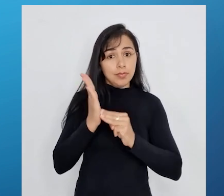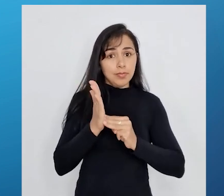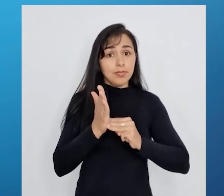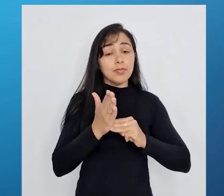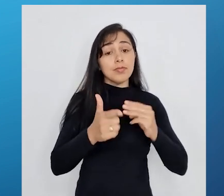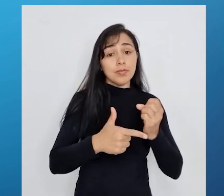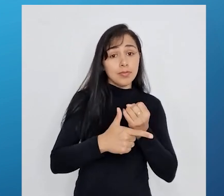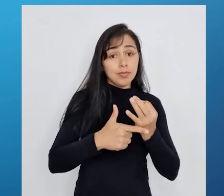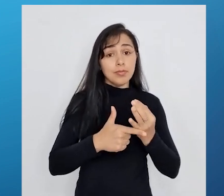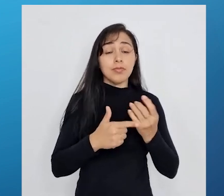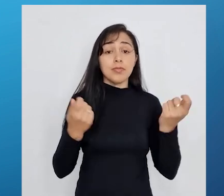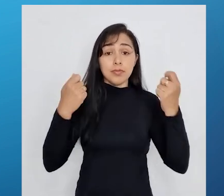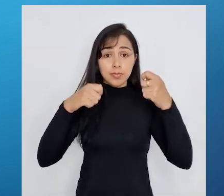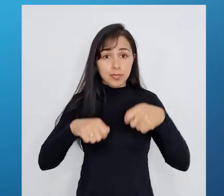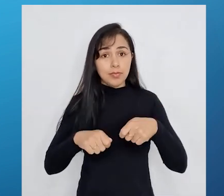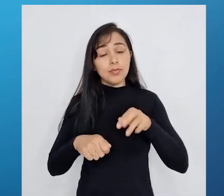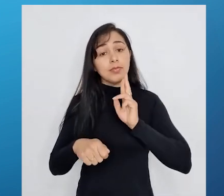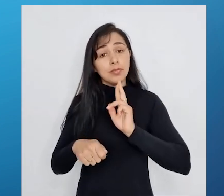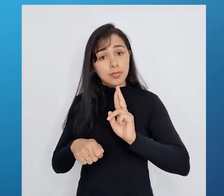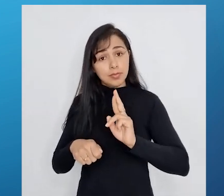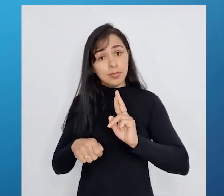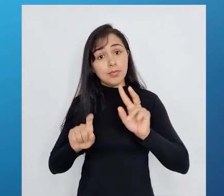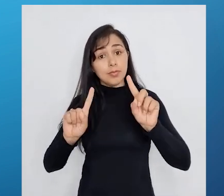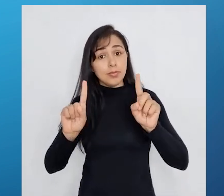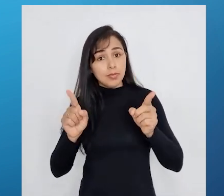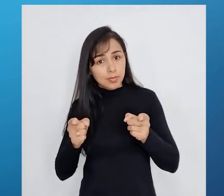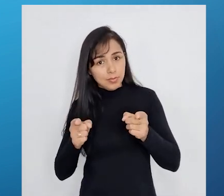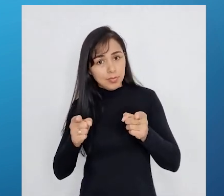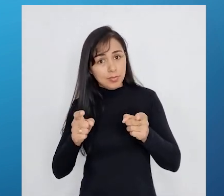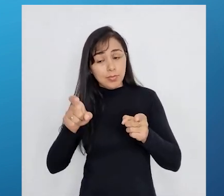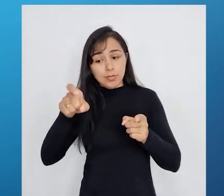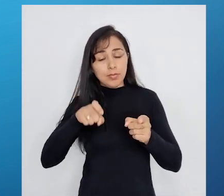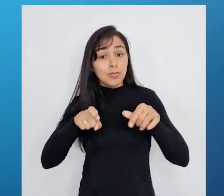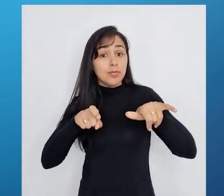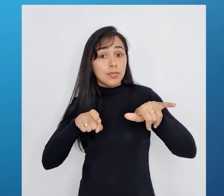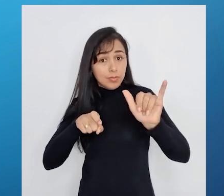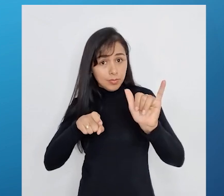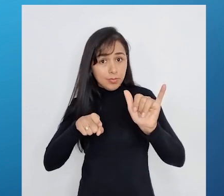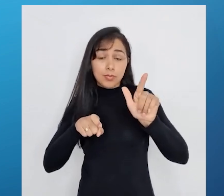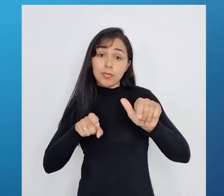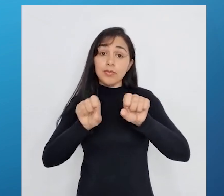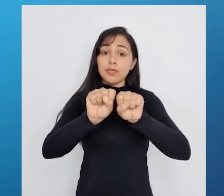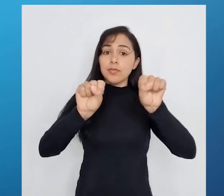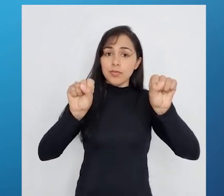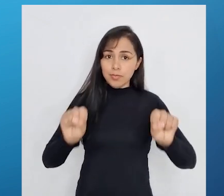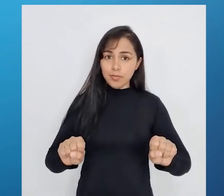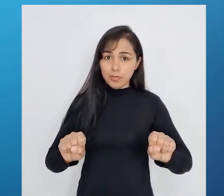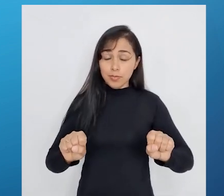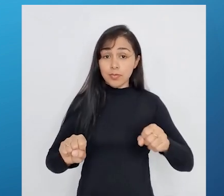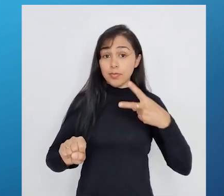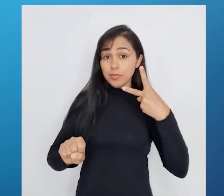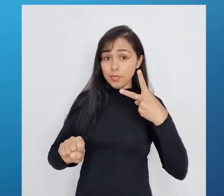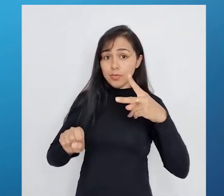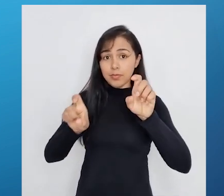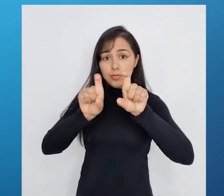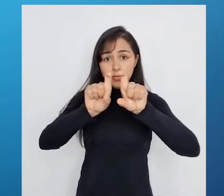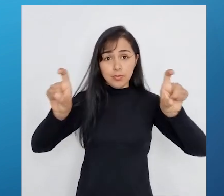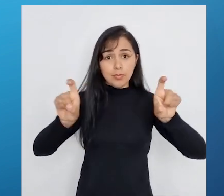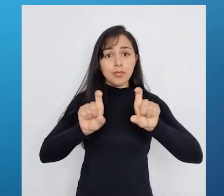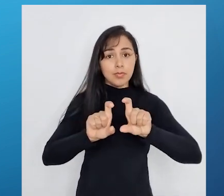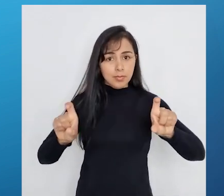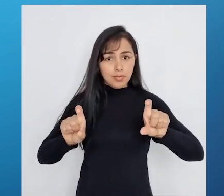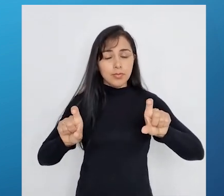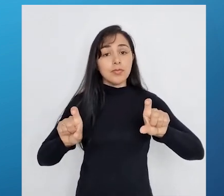par ordenado XY, que é a solução de um sistema de duas equações do primeiro grau com duas incógnitas. Nesta